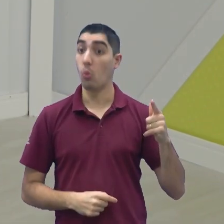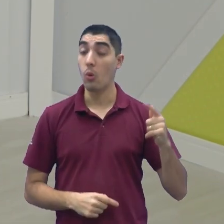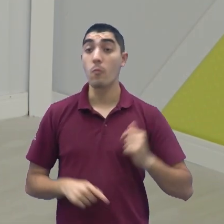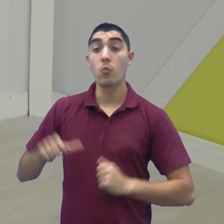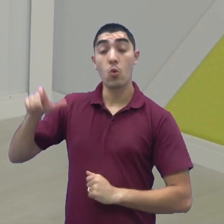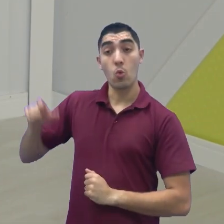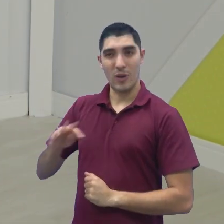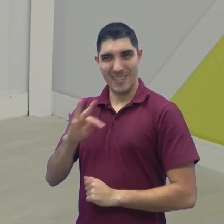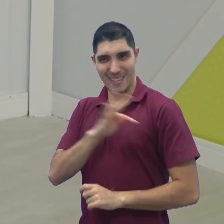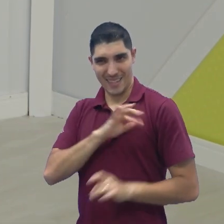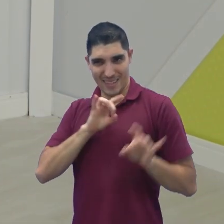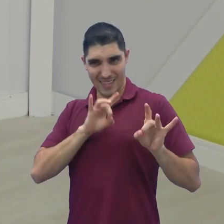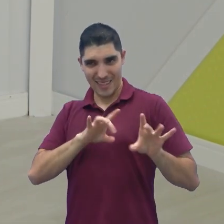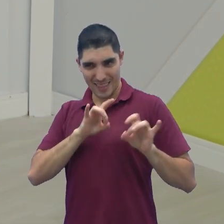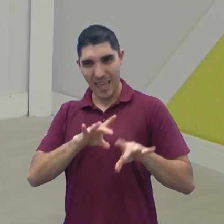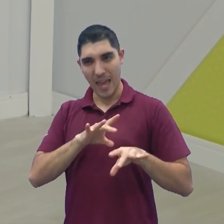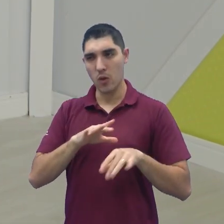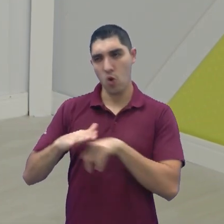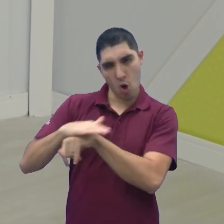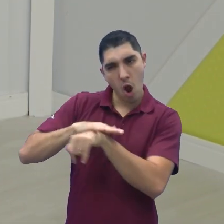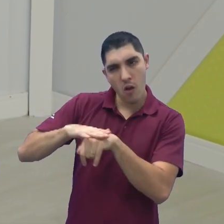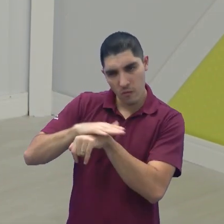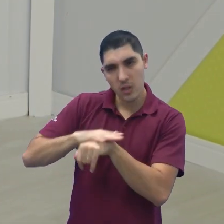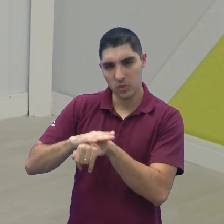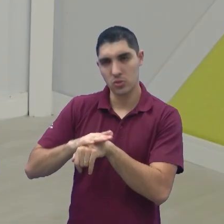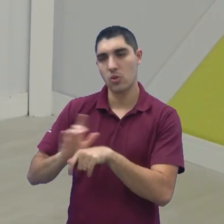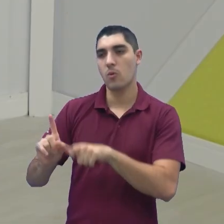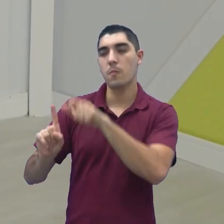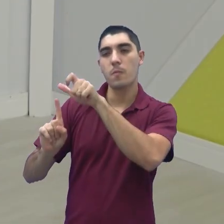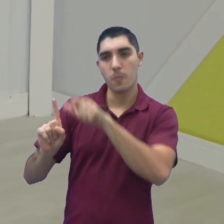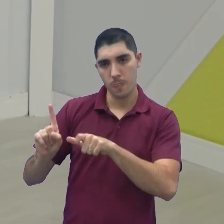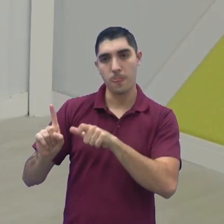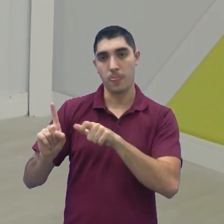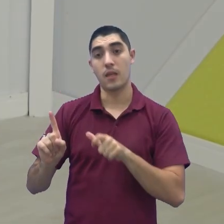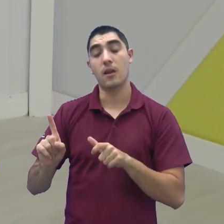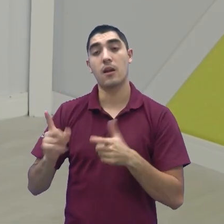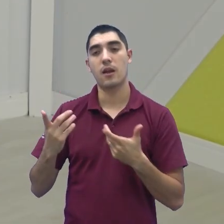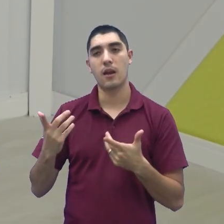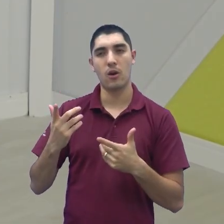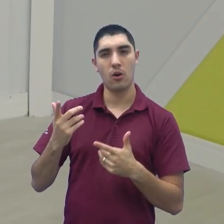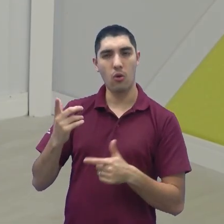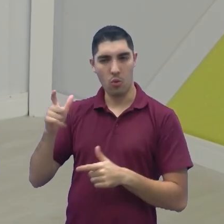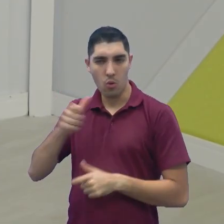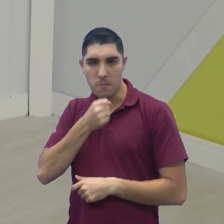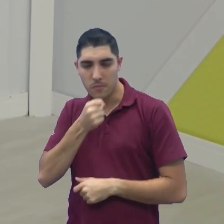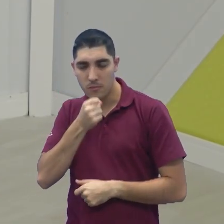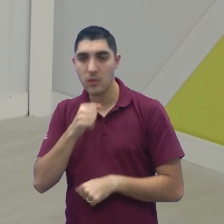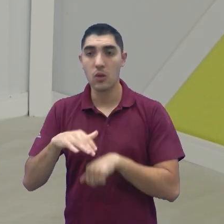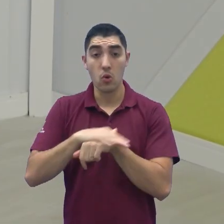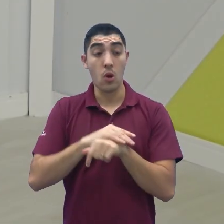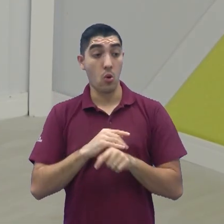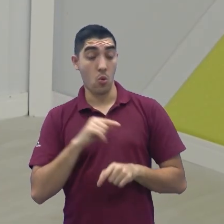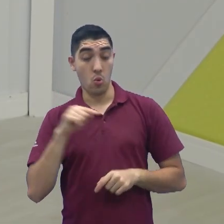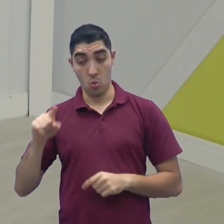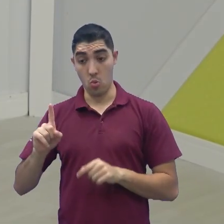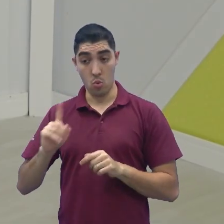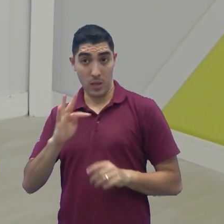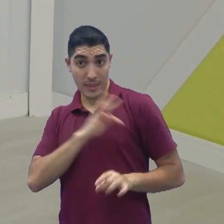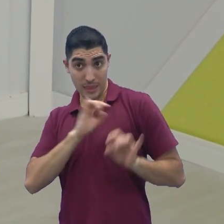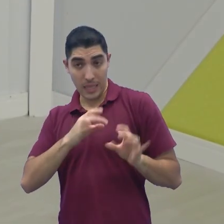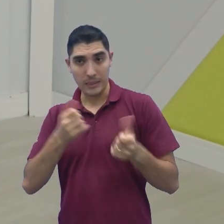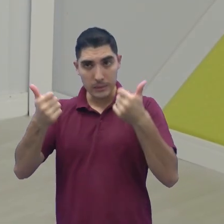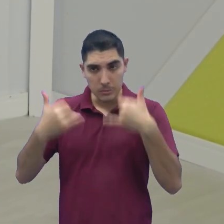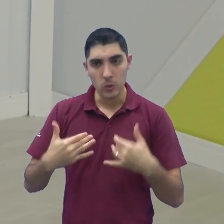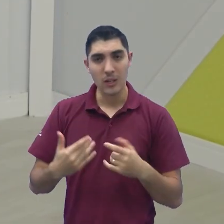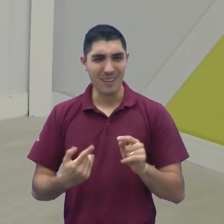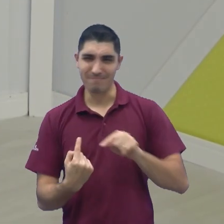na entrevista ali com o Campoy, a gente acabou não colocando, precisa condensar um pouco mais a matéria, mas pelo que o Flavinho falou, o time sentiu mesmo